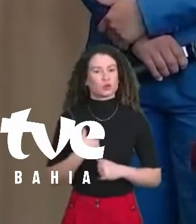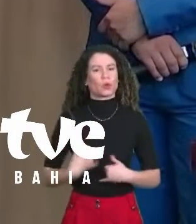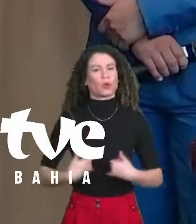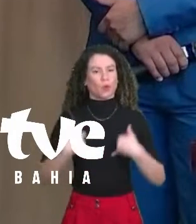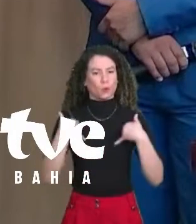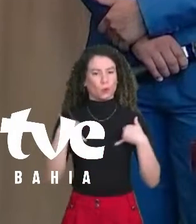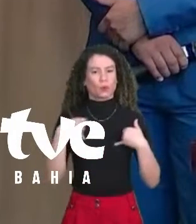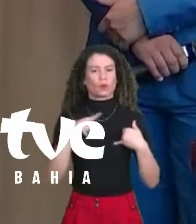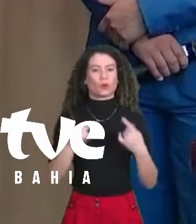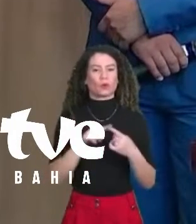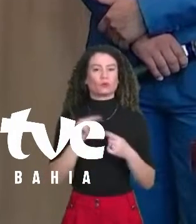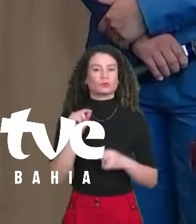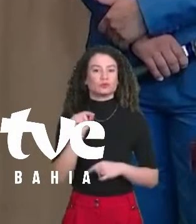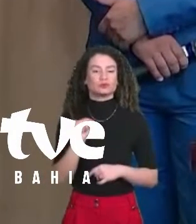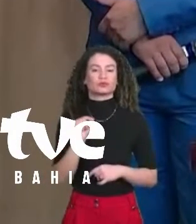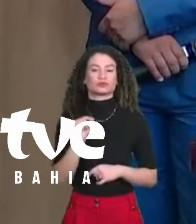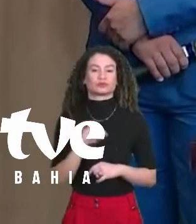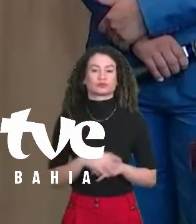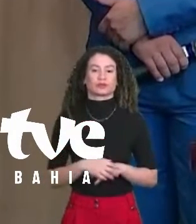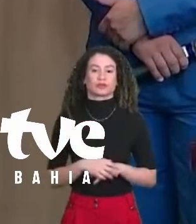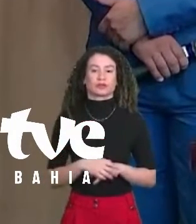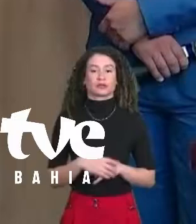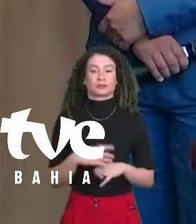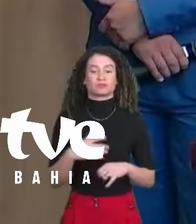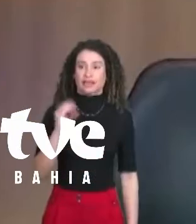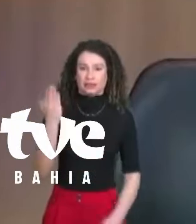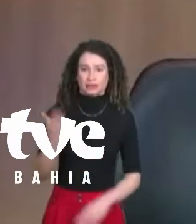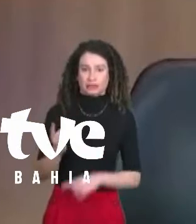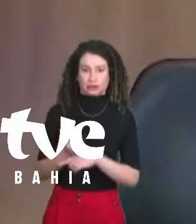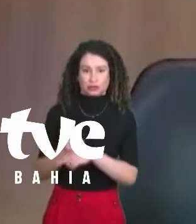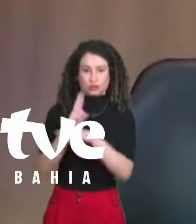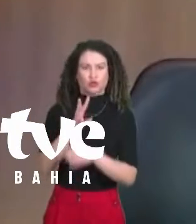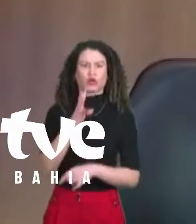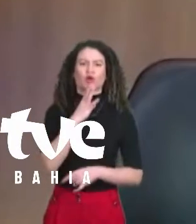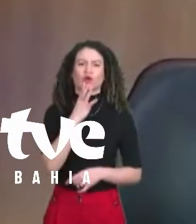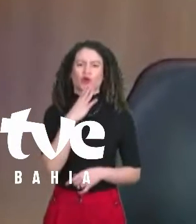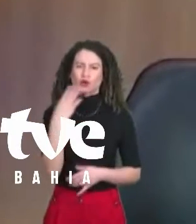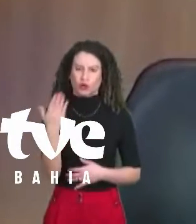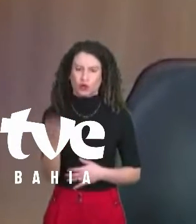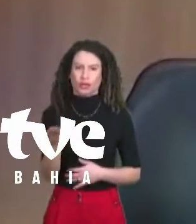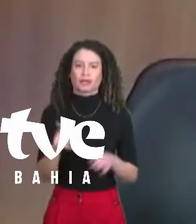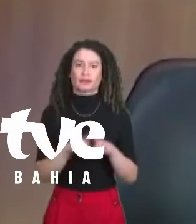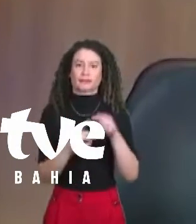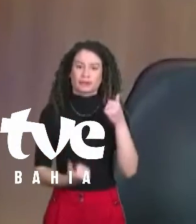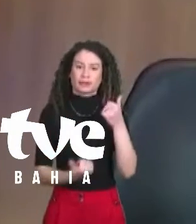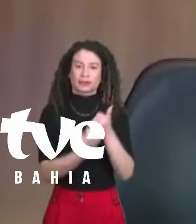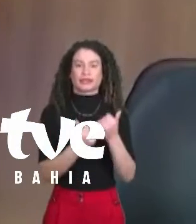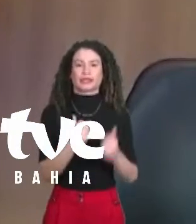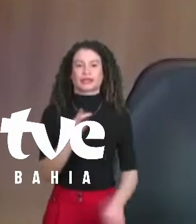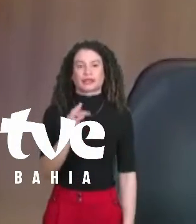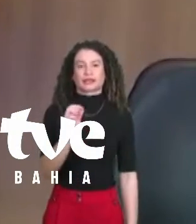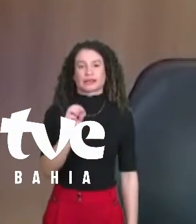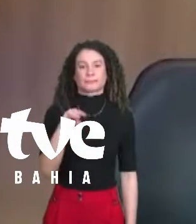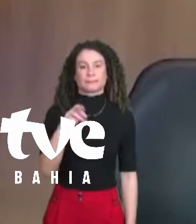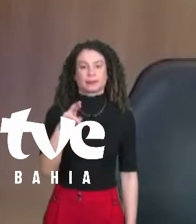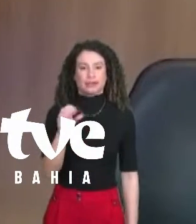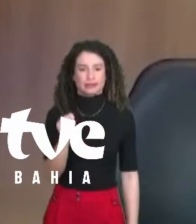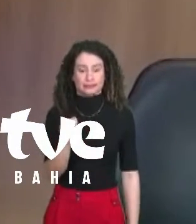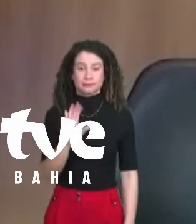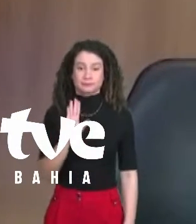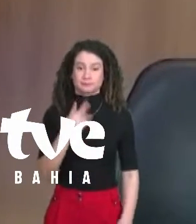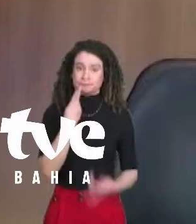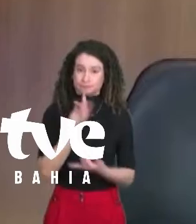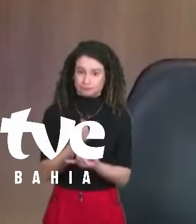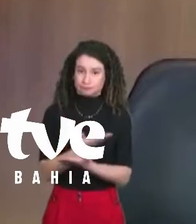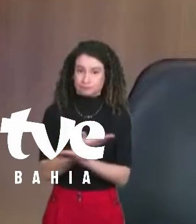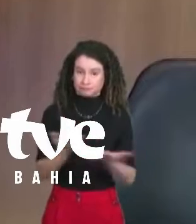pelo ministro da Justiça e Segurança Pública, Flávio Dino, com duas portarias para reforçar o enfrentamento à violência e